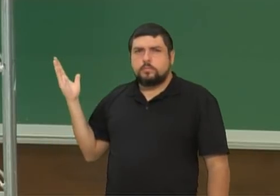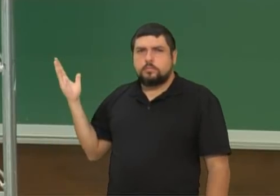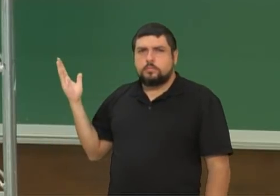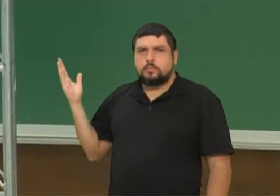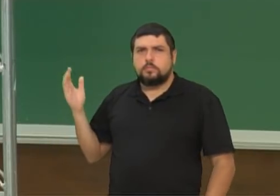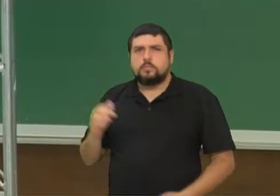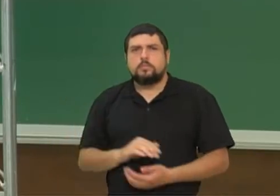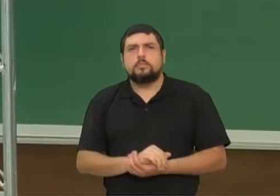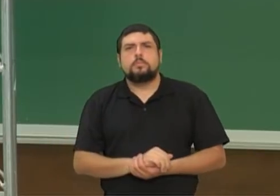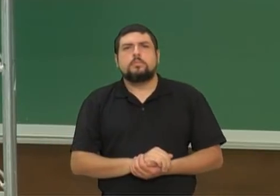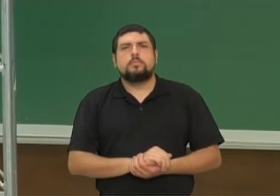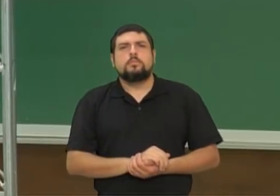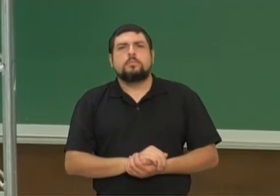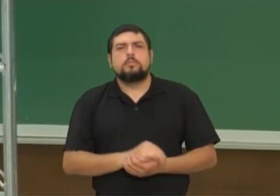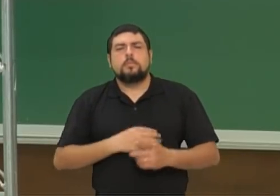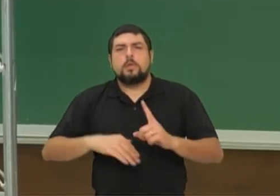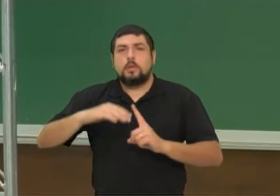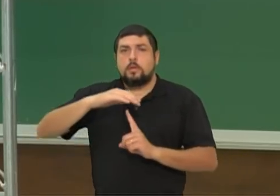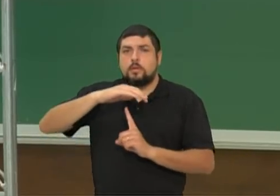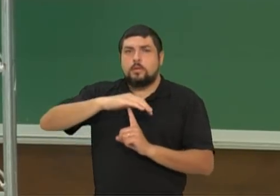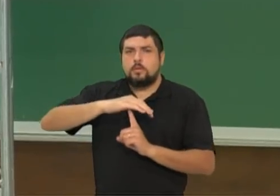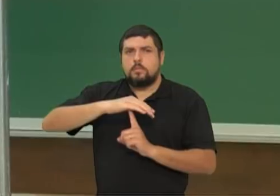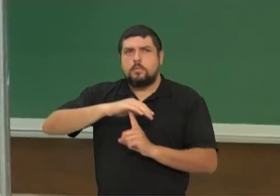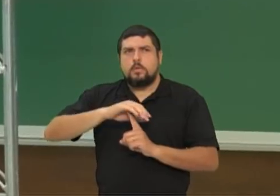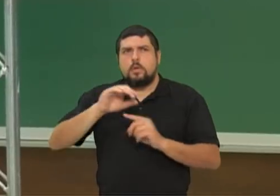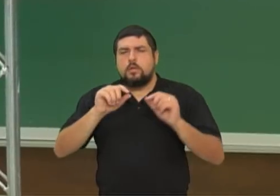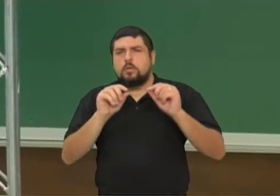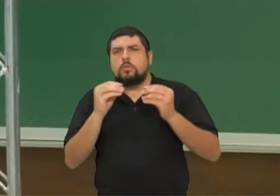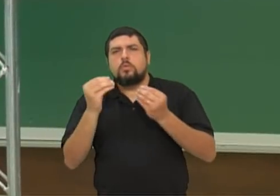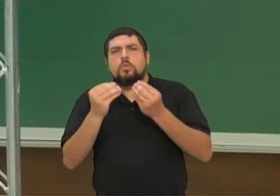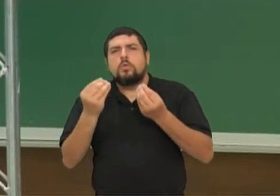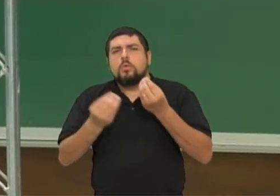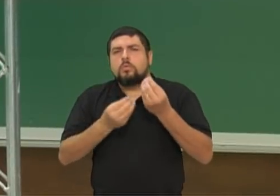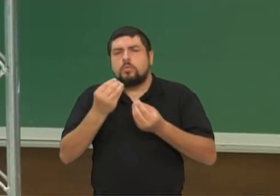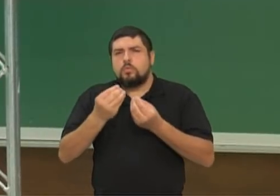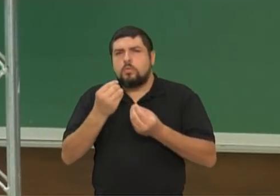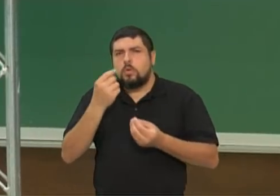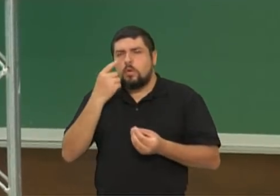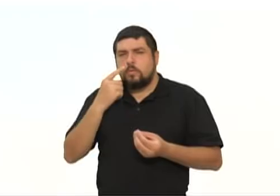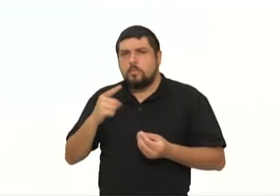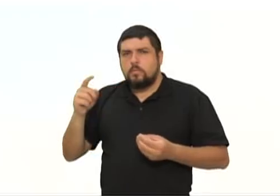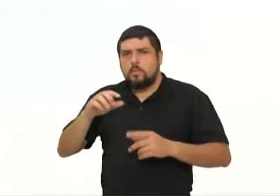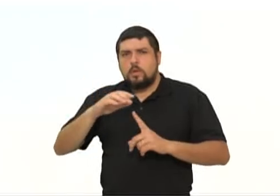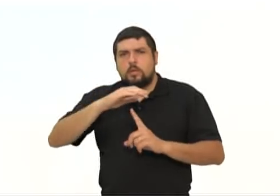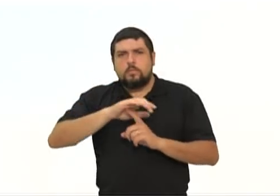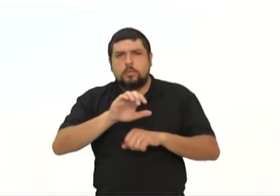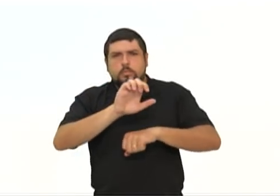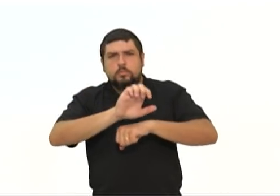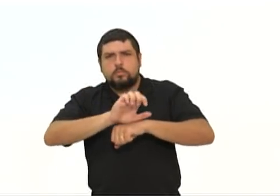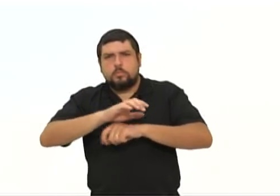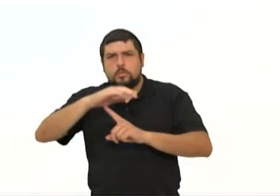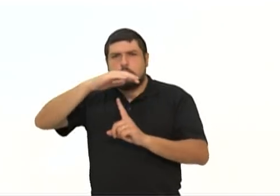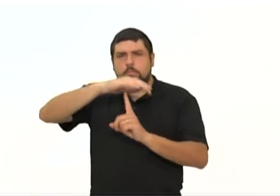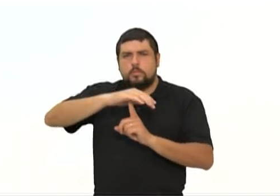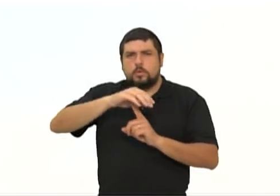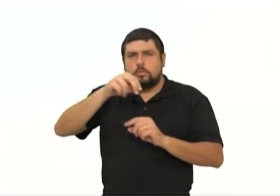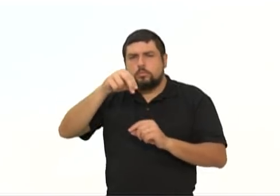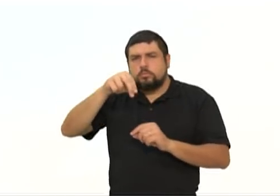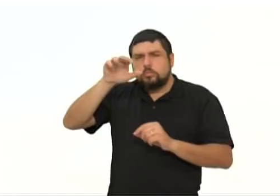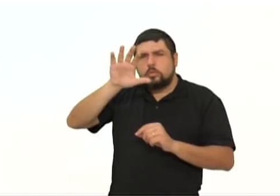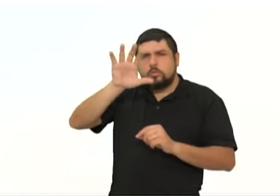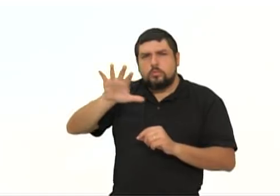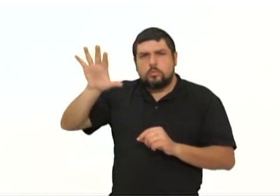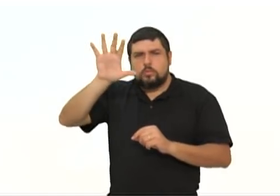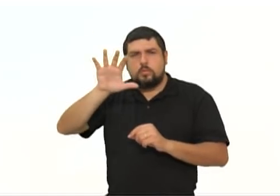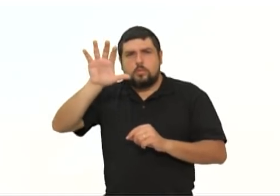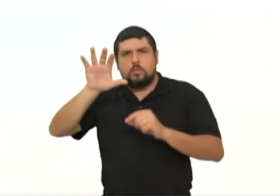Norte Pioneiro e os Campos Gerais. São esses dois locais aqui do nosso estado. E é bem aqui que forma, vou mostrar